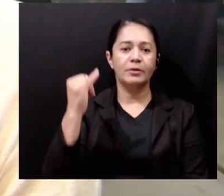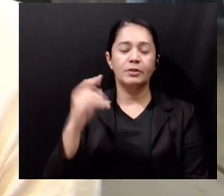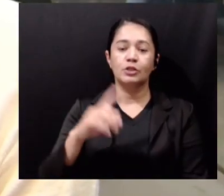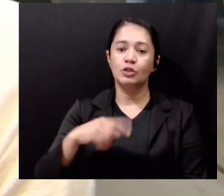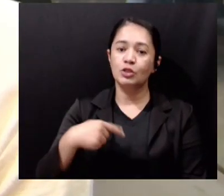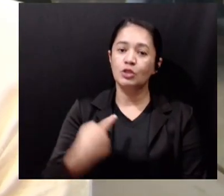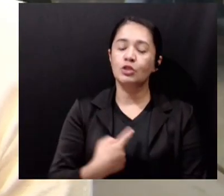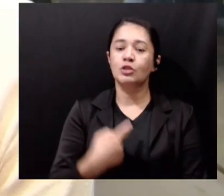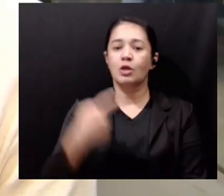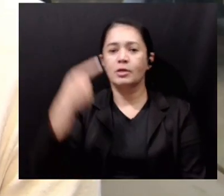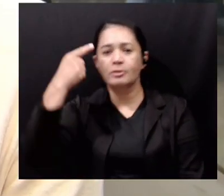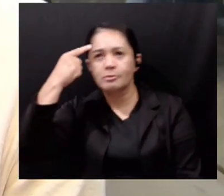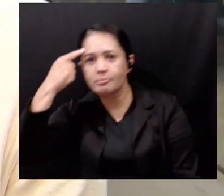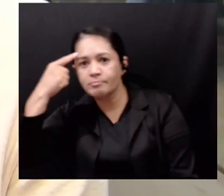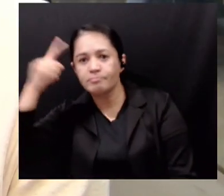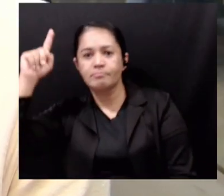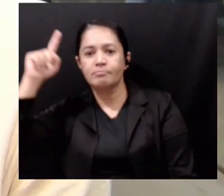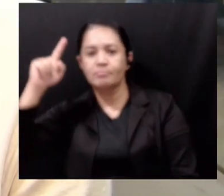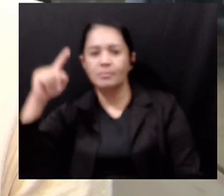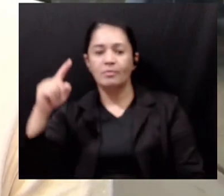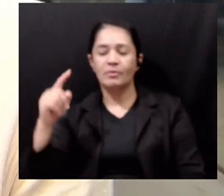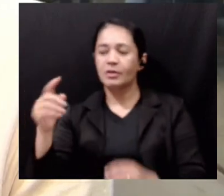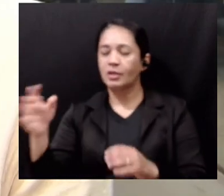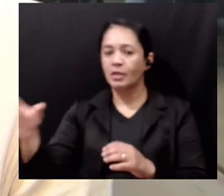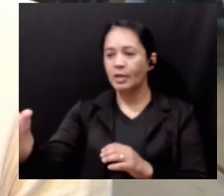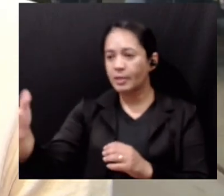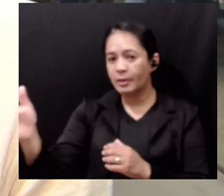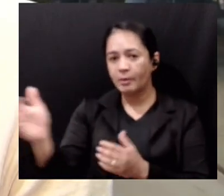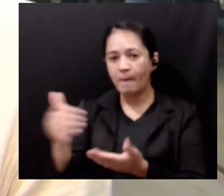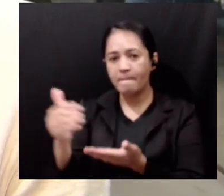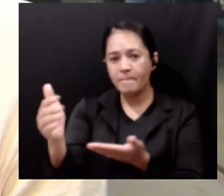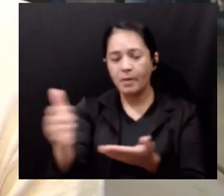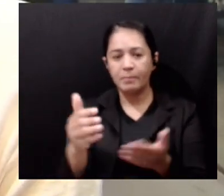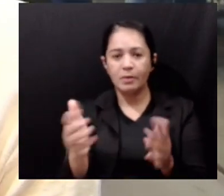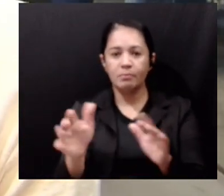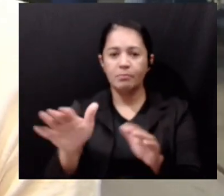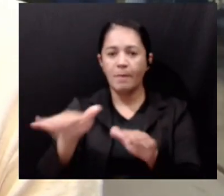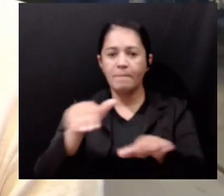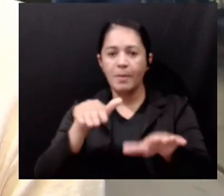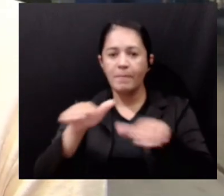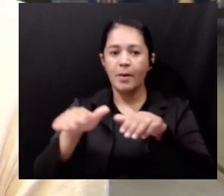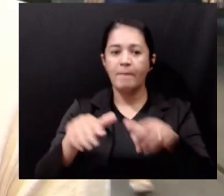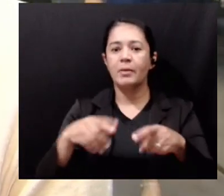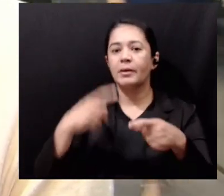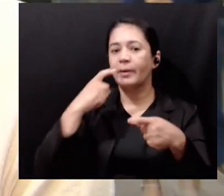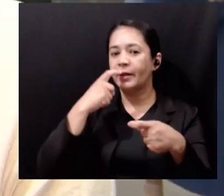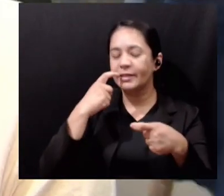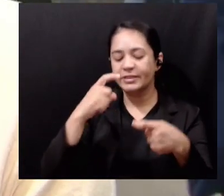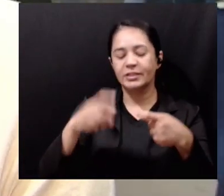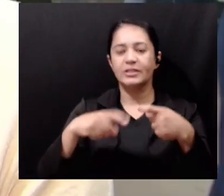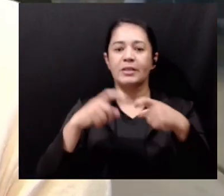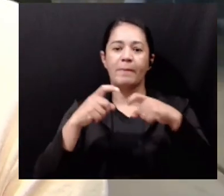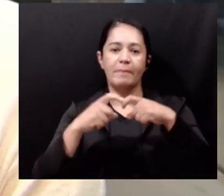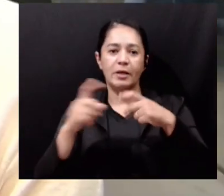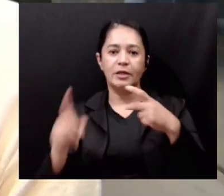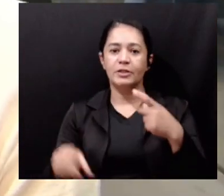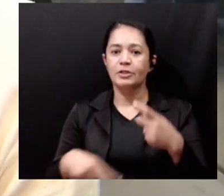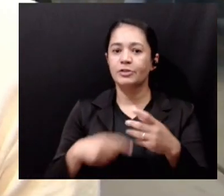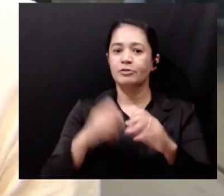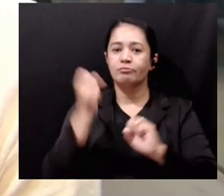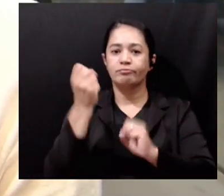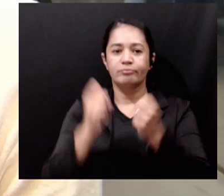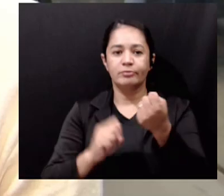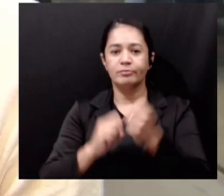diversos especialistas, médicos, veterinários, dentistas, trazer também da indústria, quem está produzindo